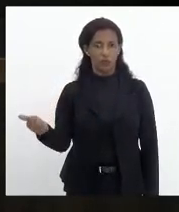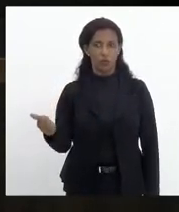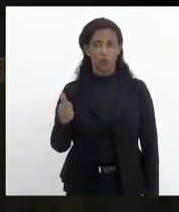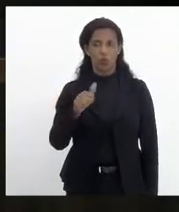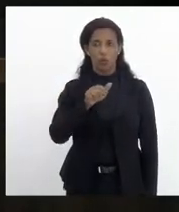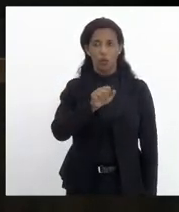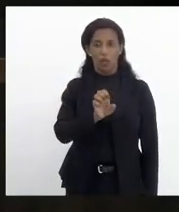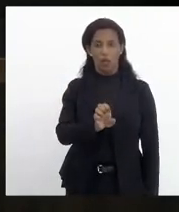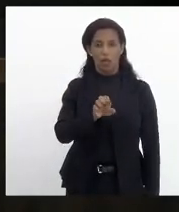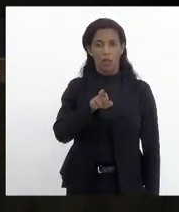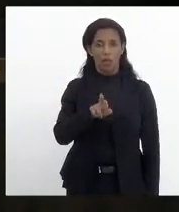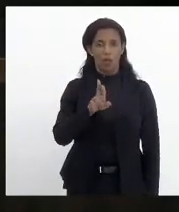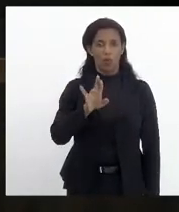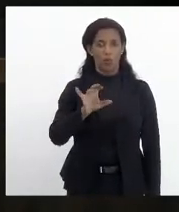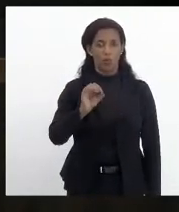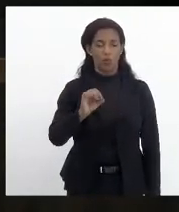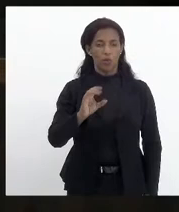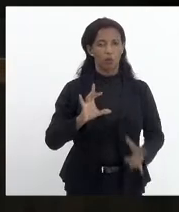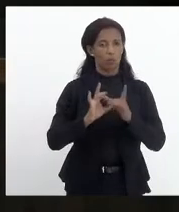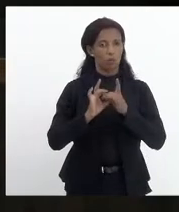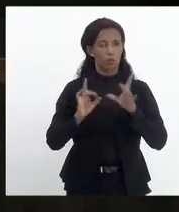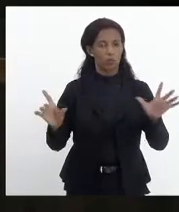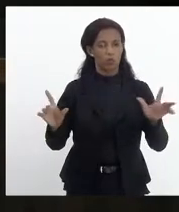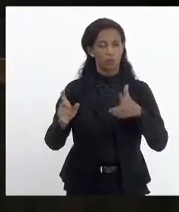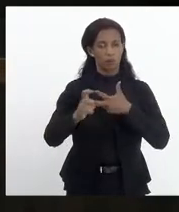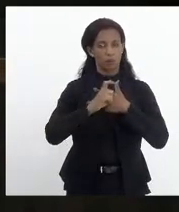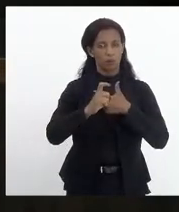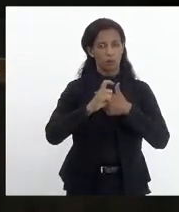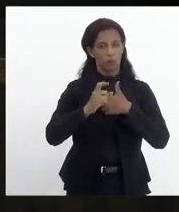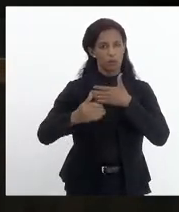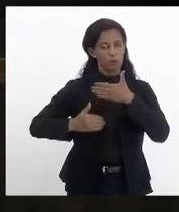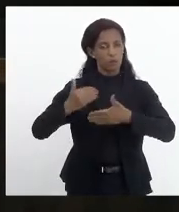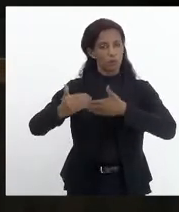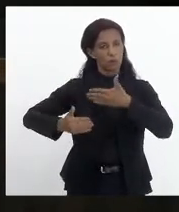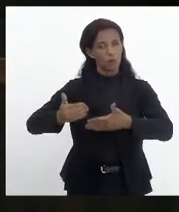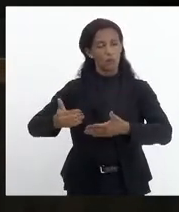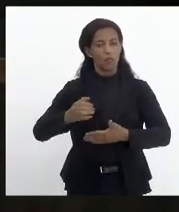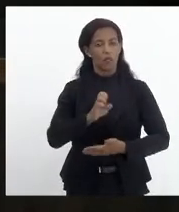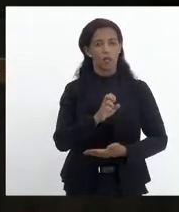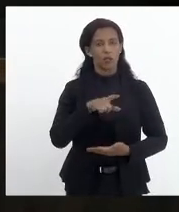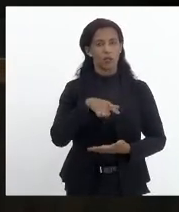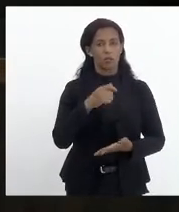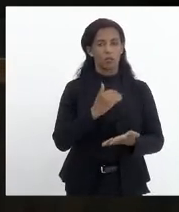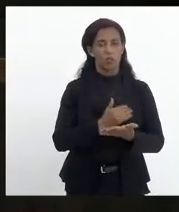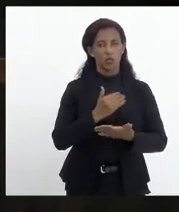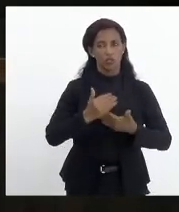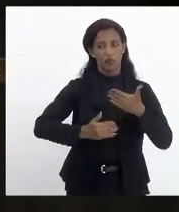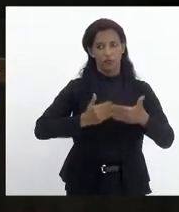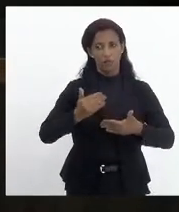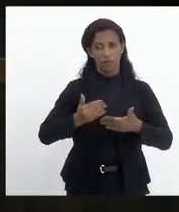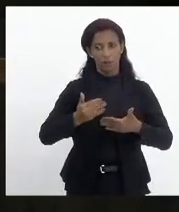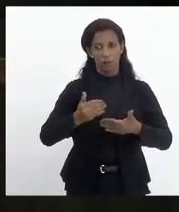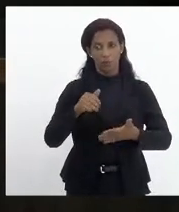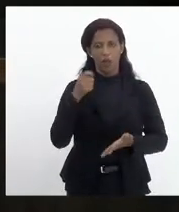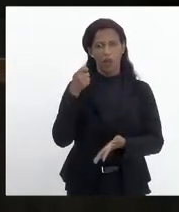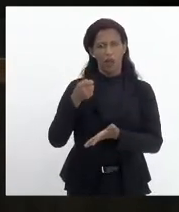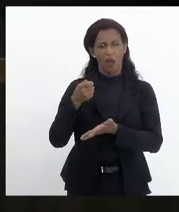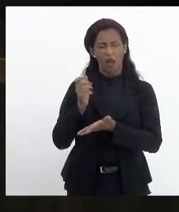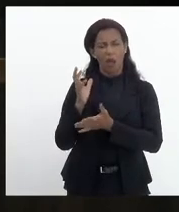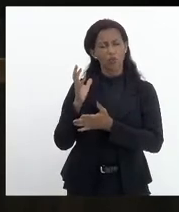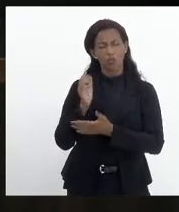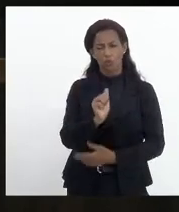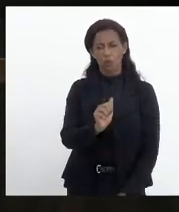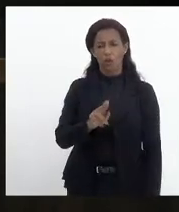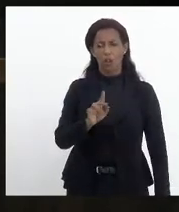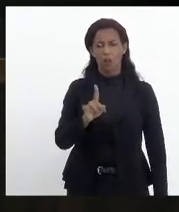Eurico Júnior, que autoriza o Poder Executivo a proceder à isonomia de vencimentos de cargos de auditor do Estado do